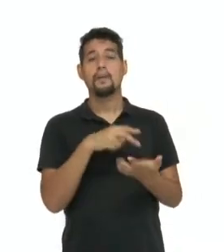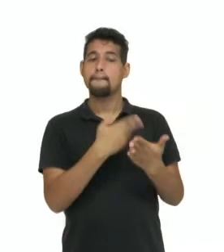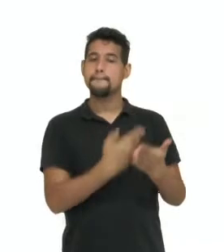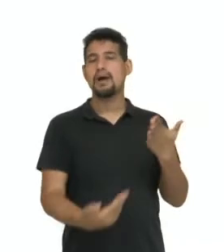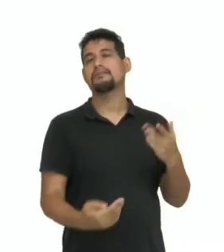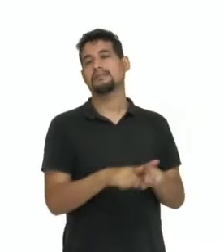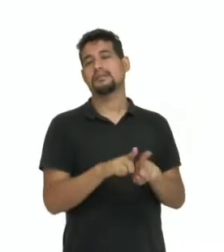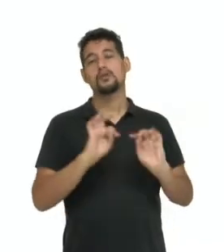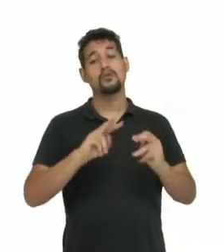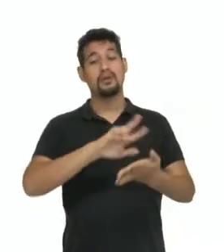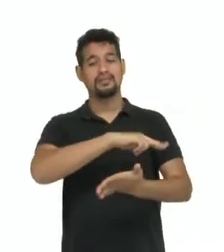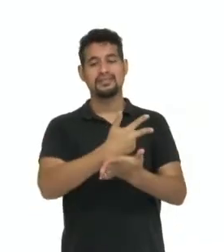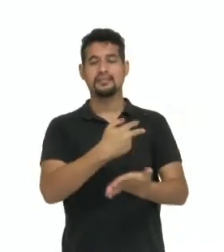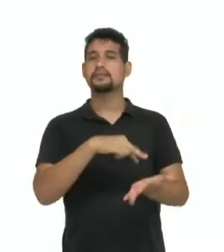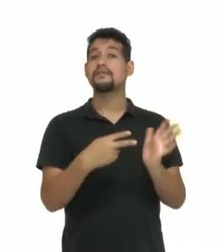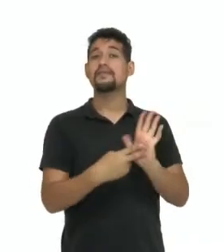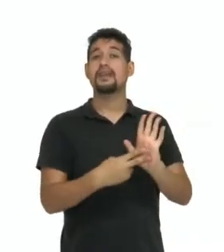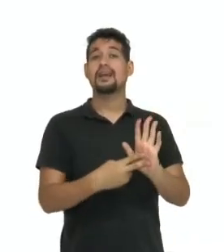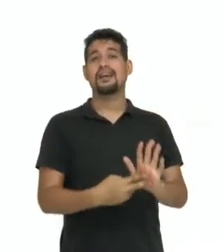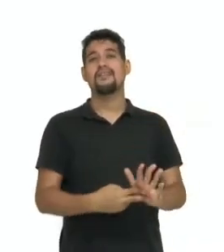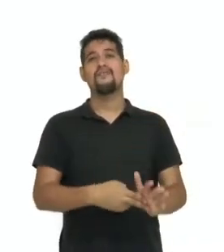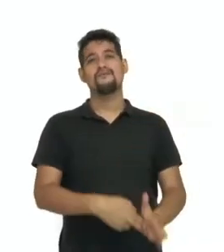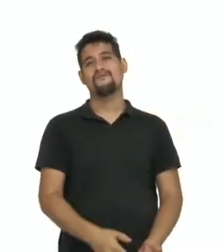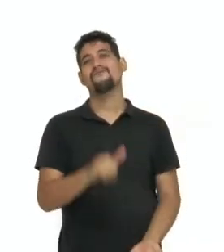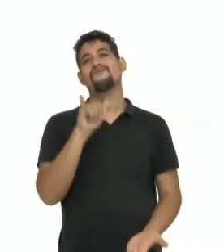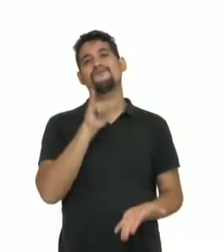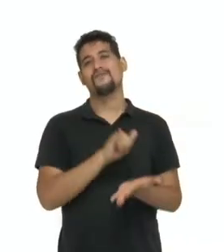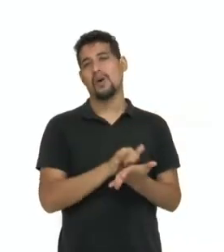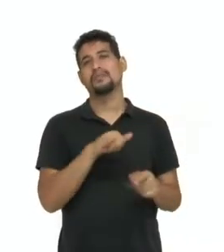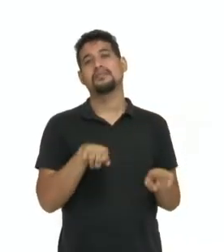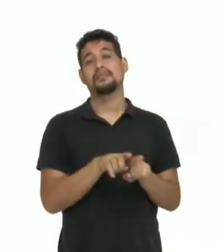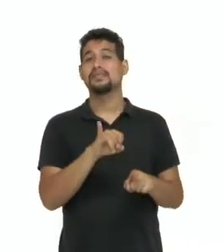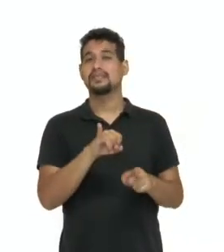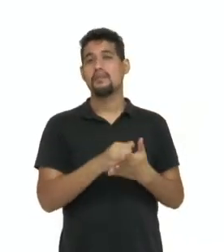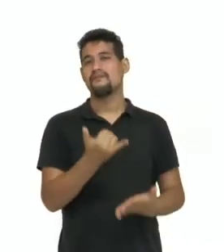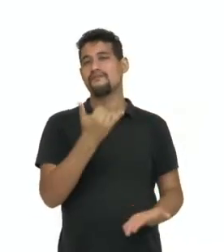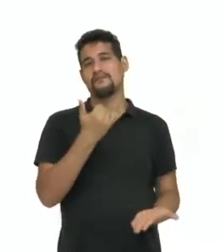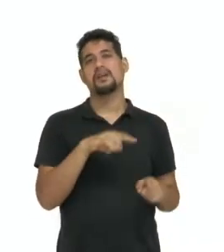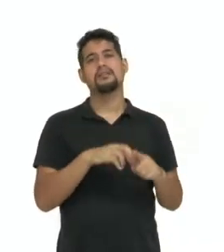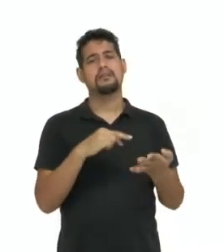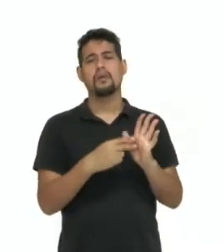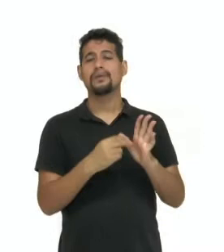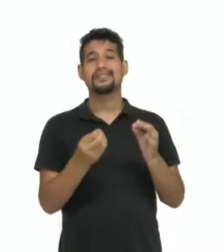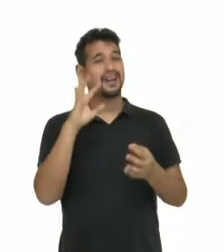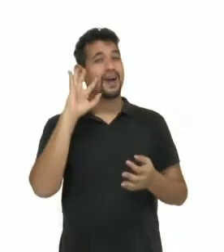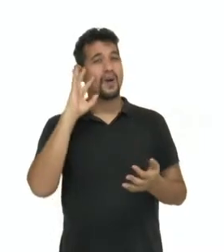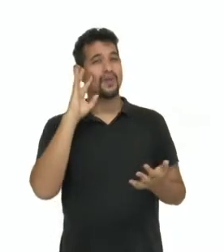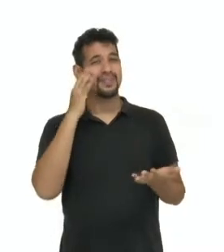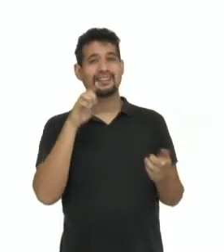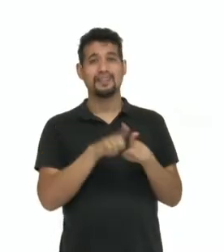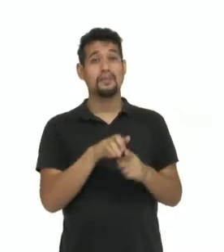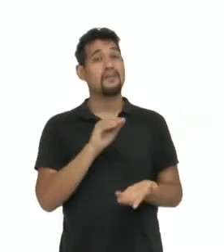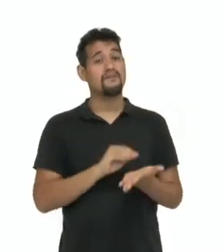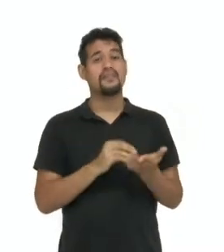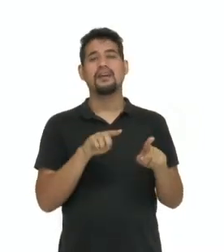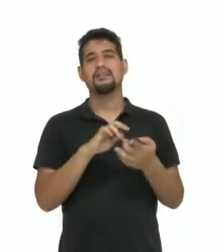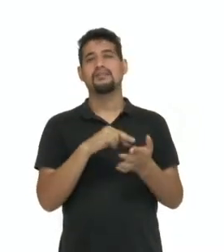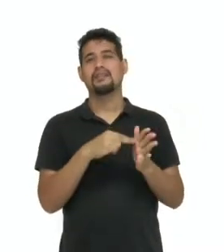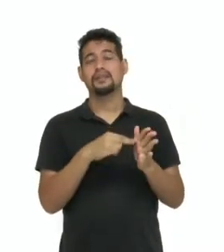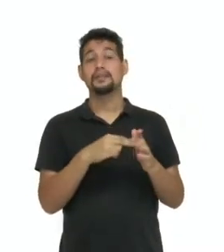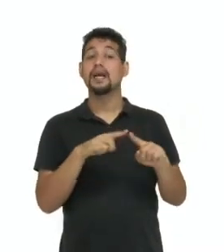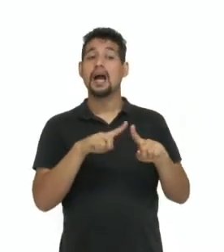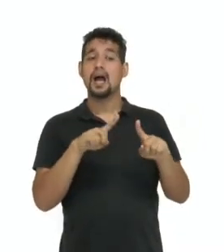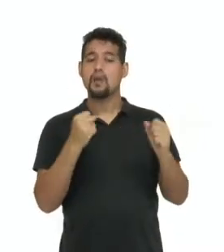queda gera falta se não for provocada por uma falta ou nocaute. A